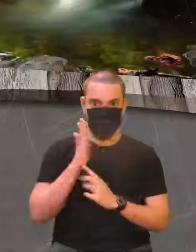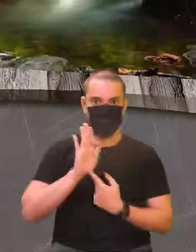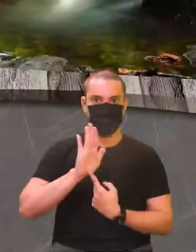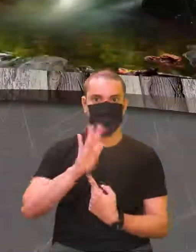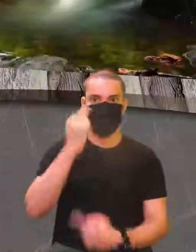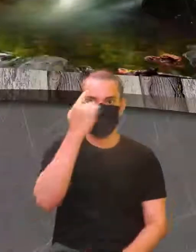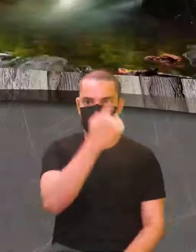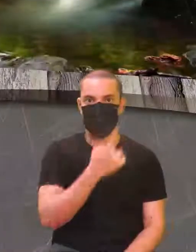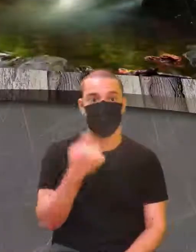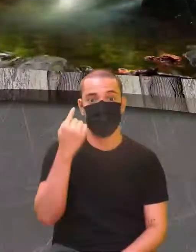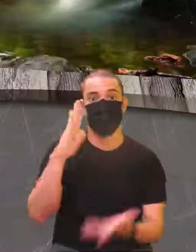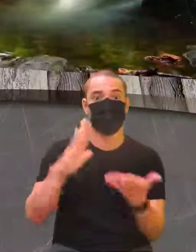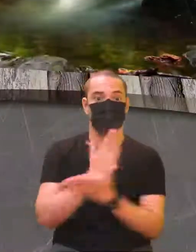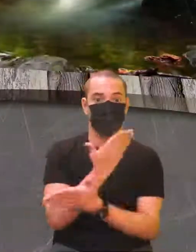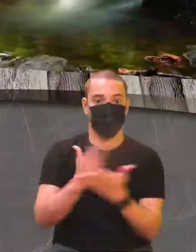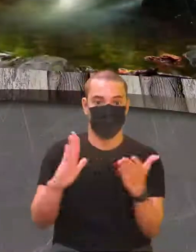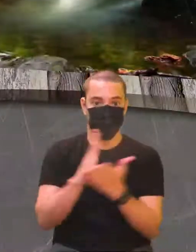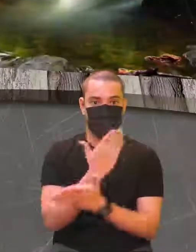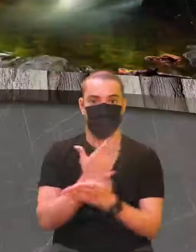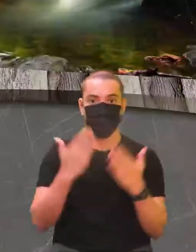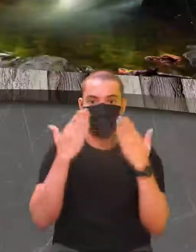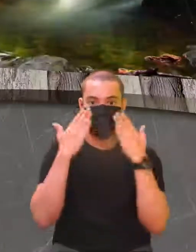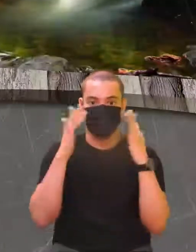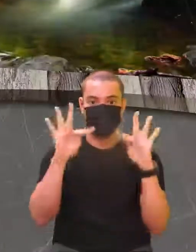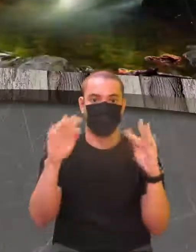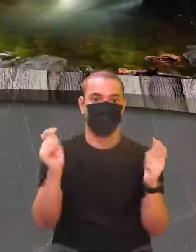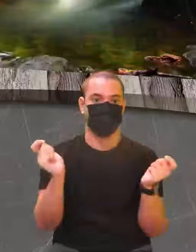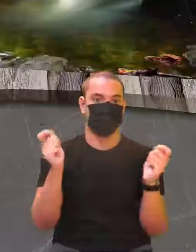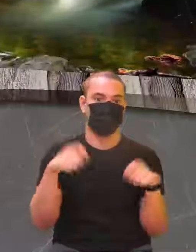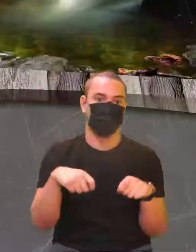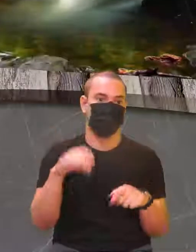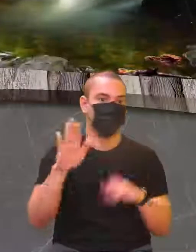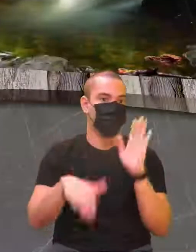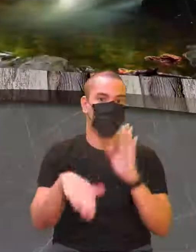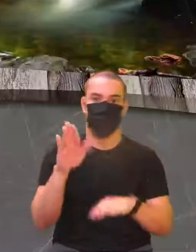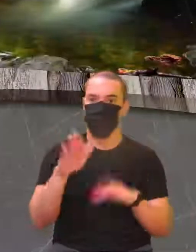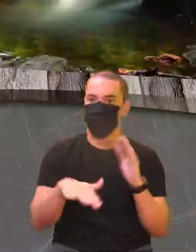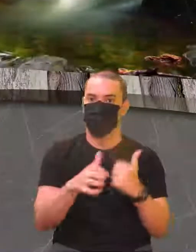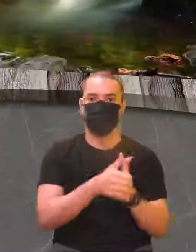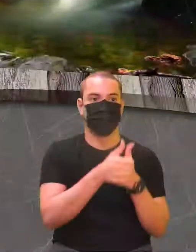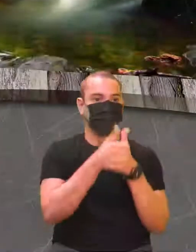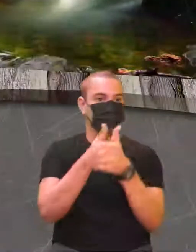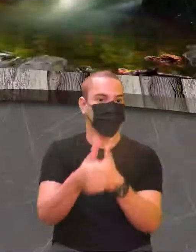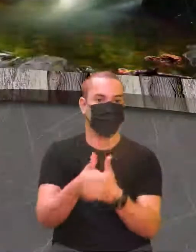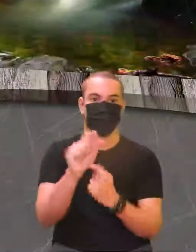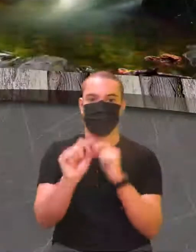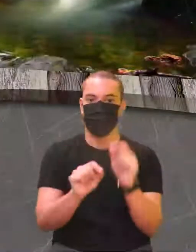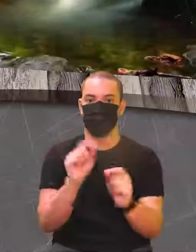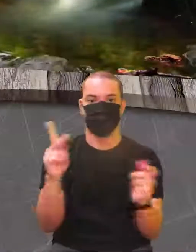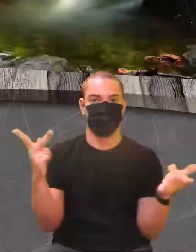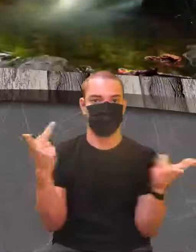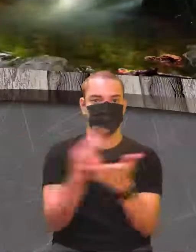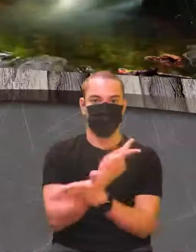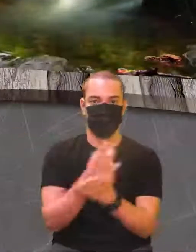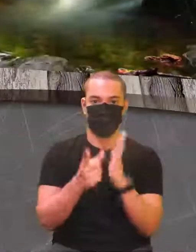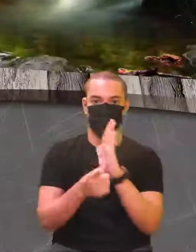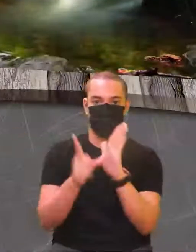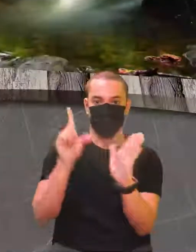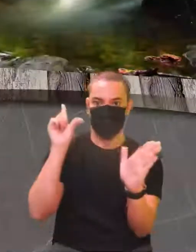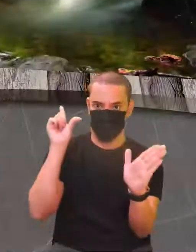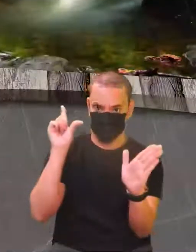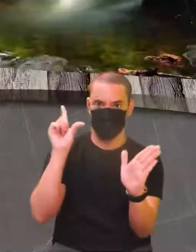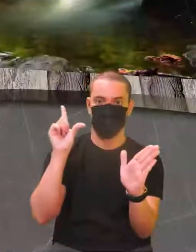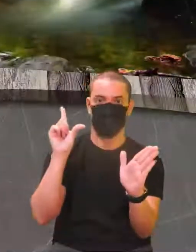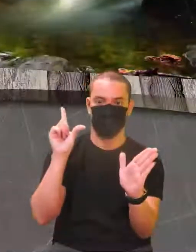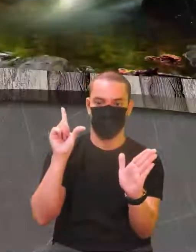E alguns fenótipos podem, muitas vezes, não seguir à risca o que veio dos nossos